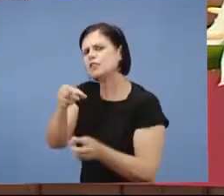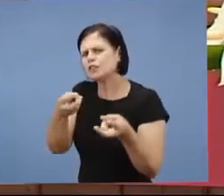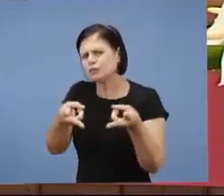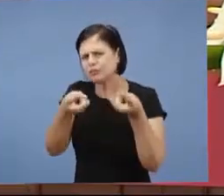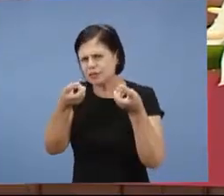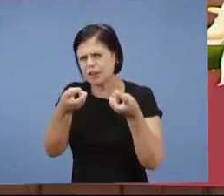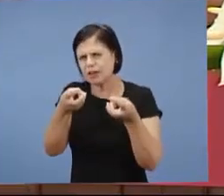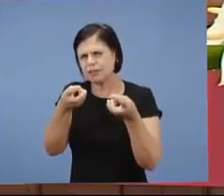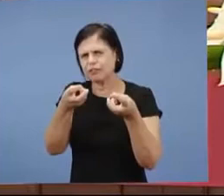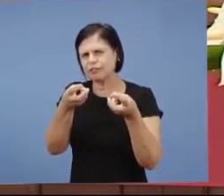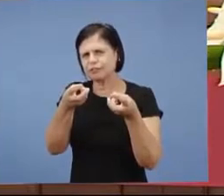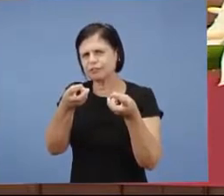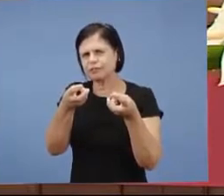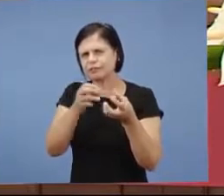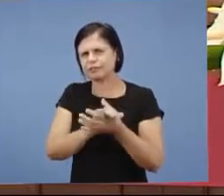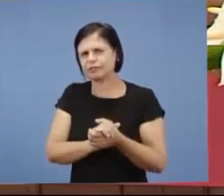lá,